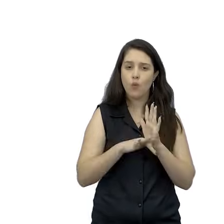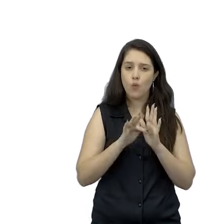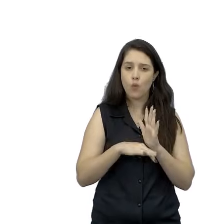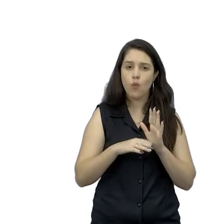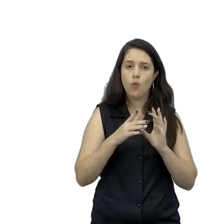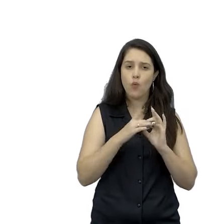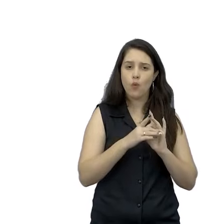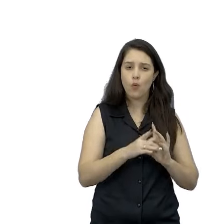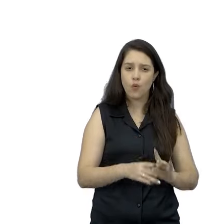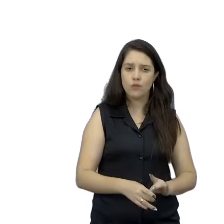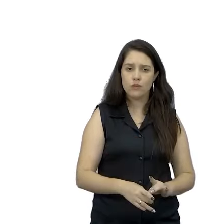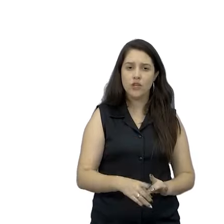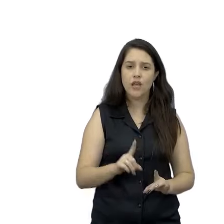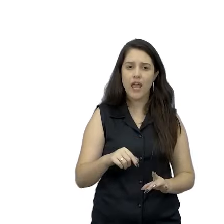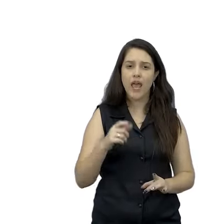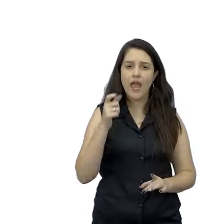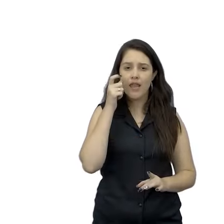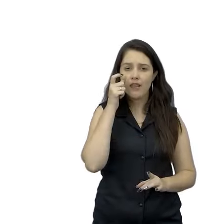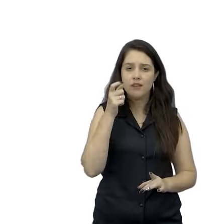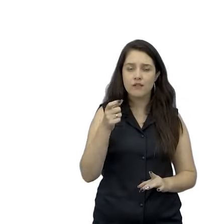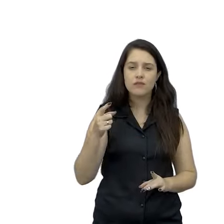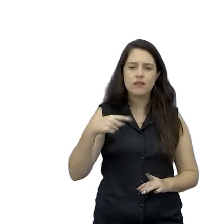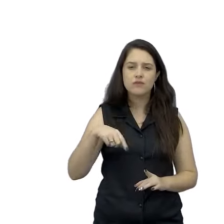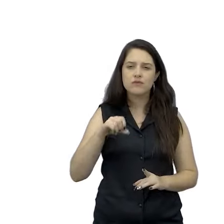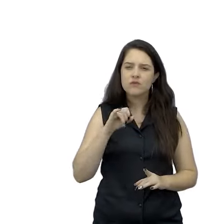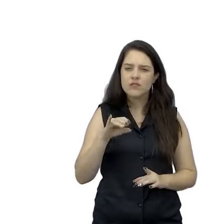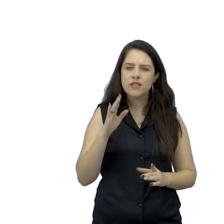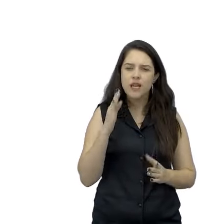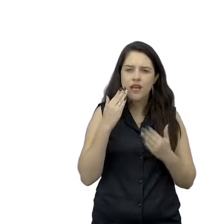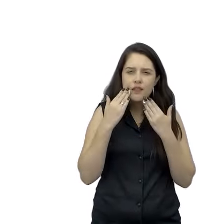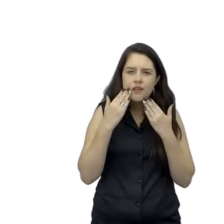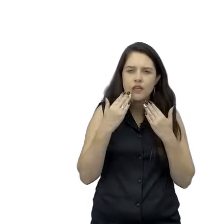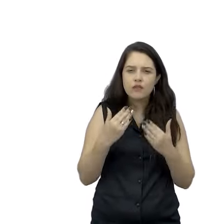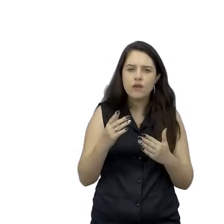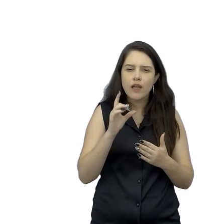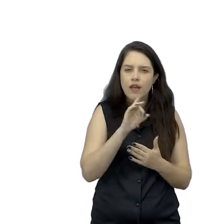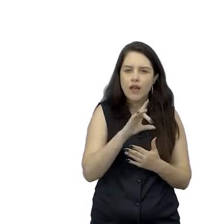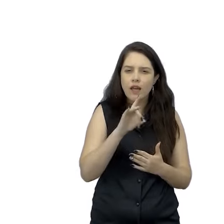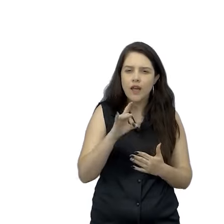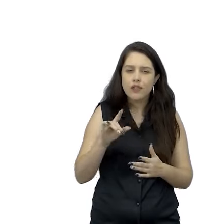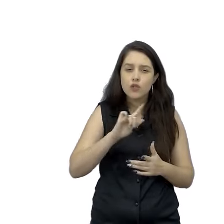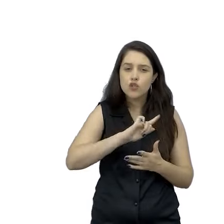leitura compartilhada é interessante que você diversifique, né? Cada dia você lê um